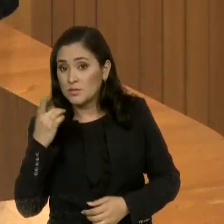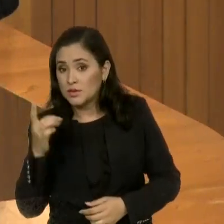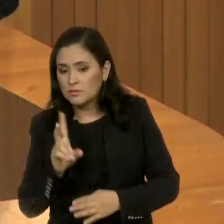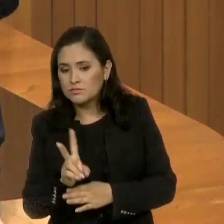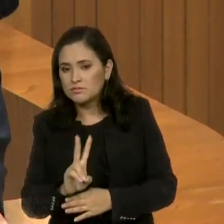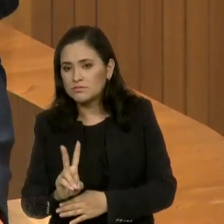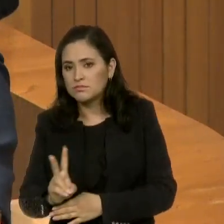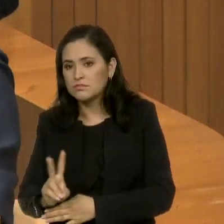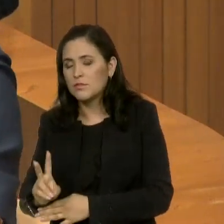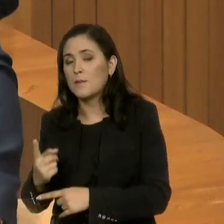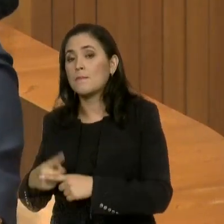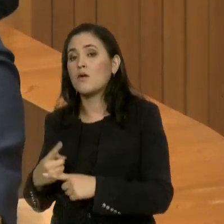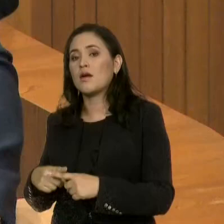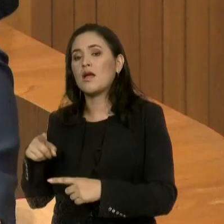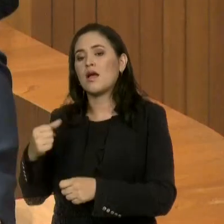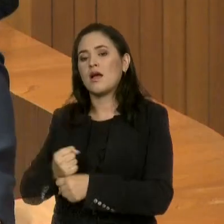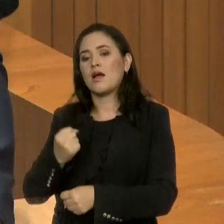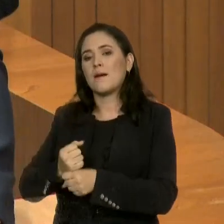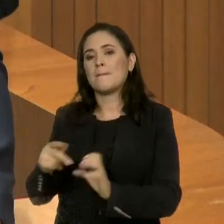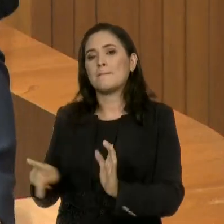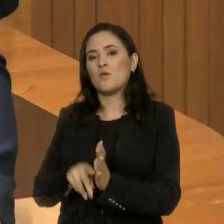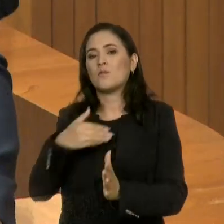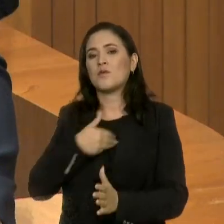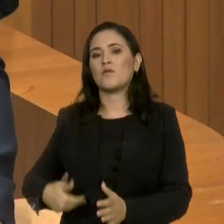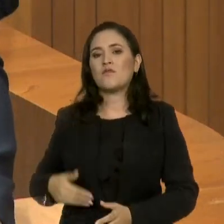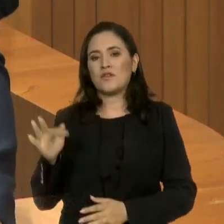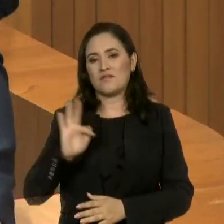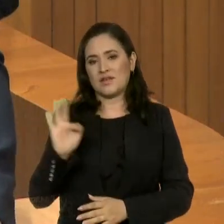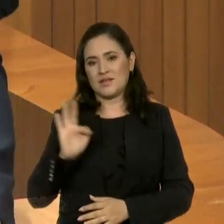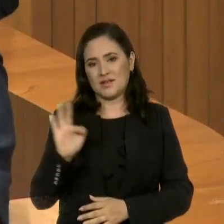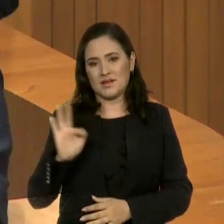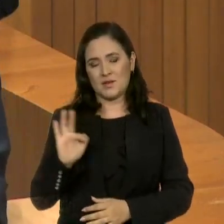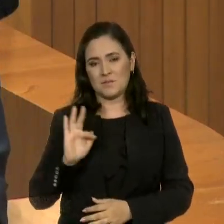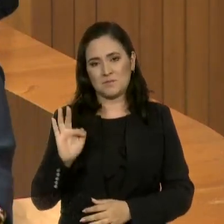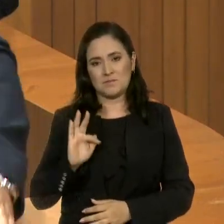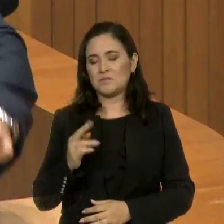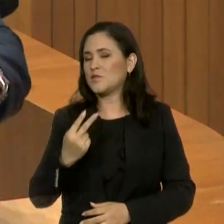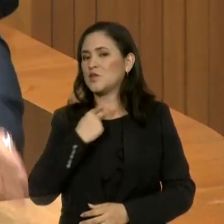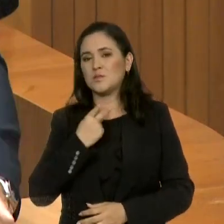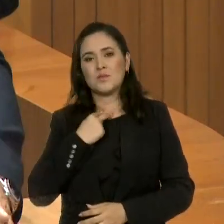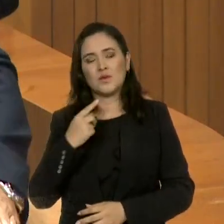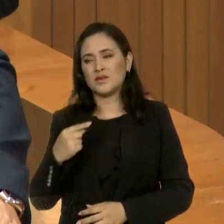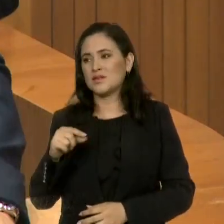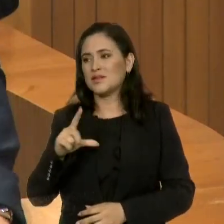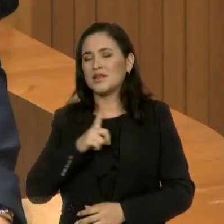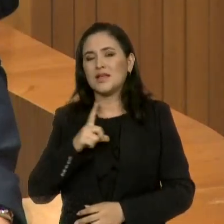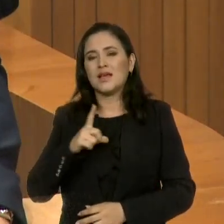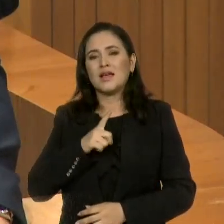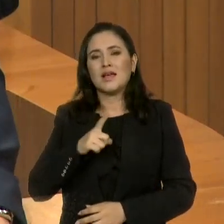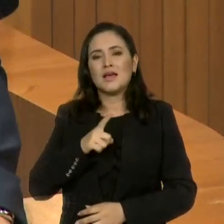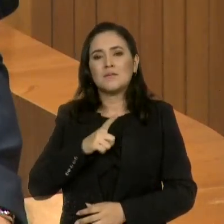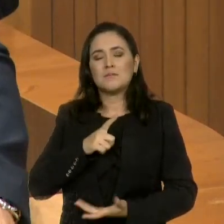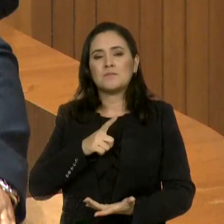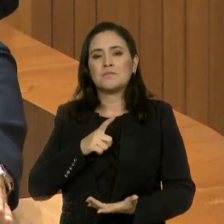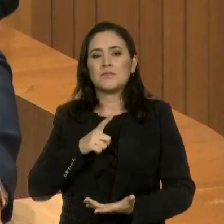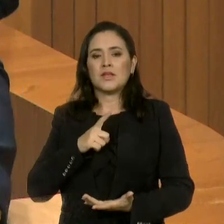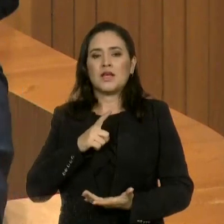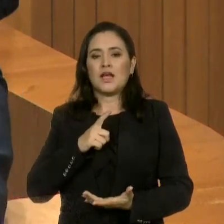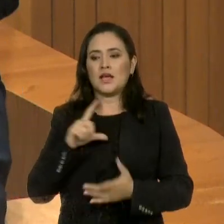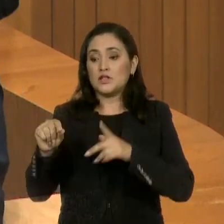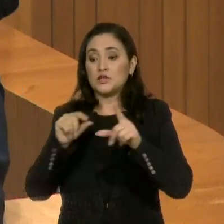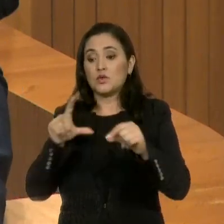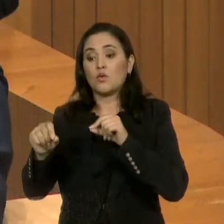essa obra não pode ter nenhum tipo de direcionamento para escolha das casas. As